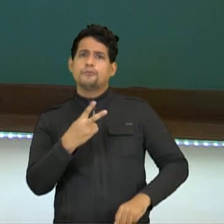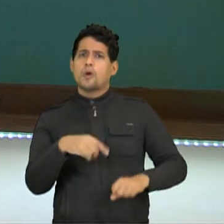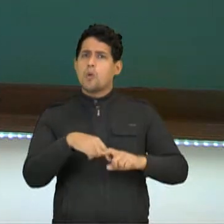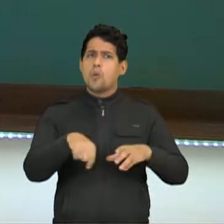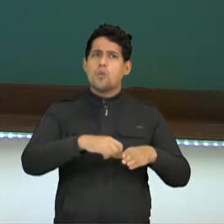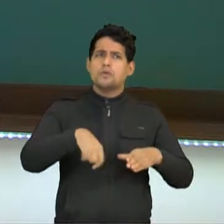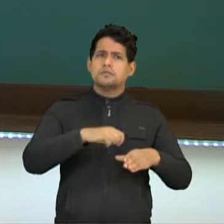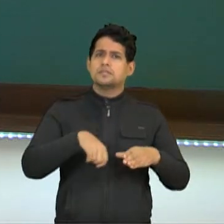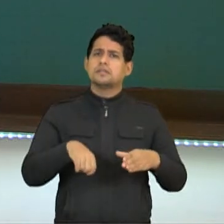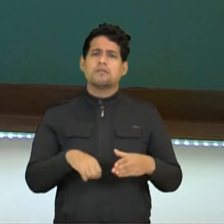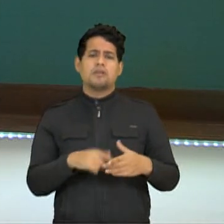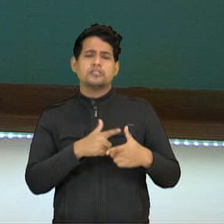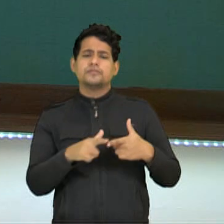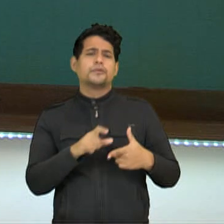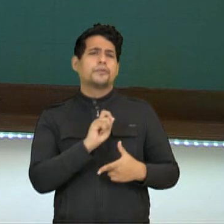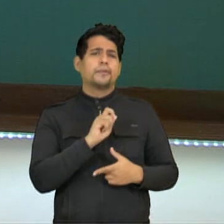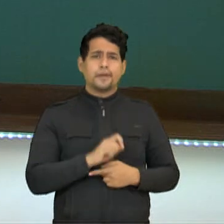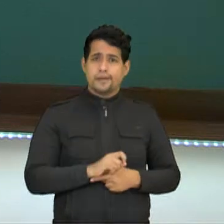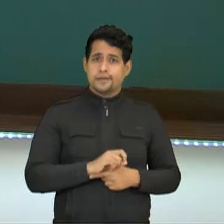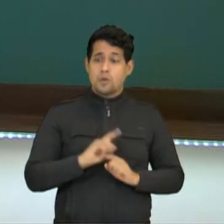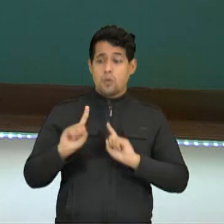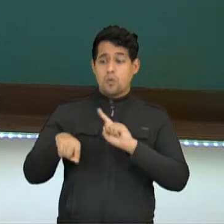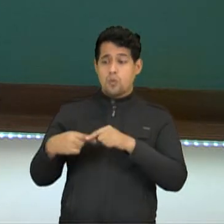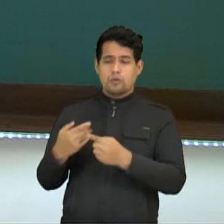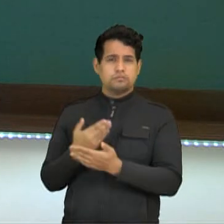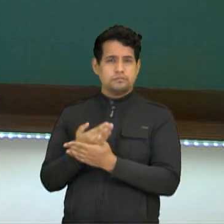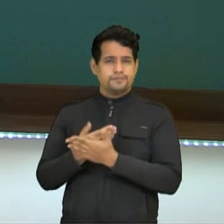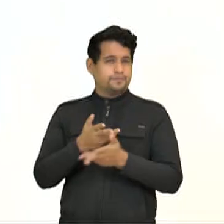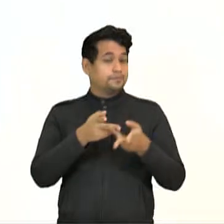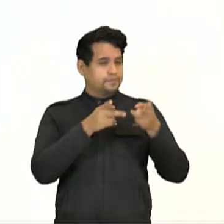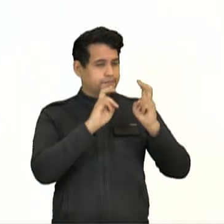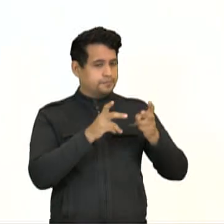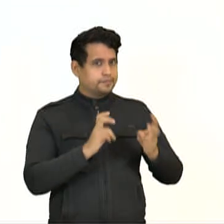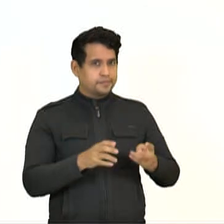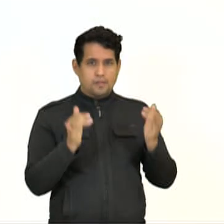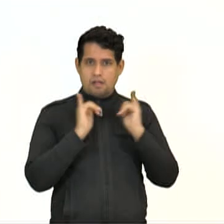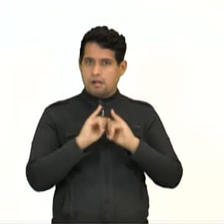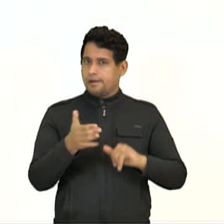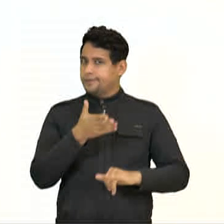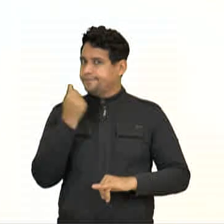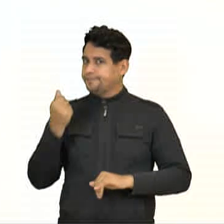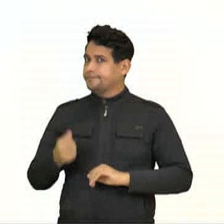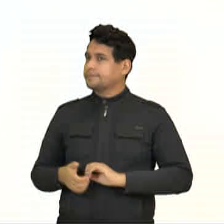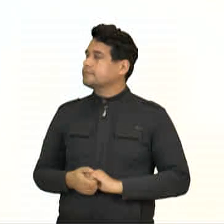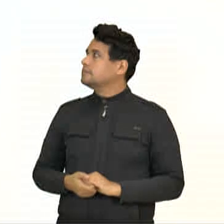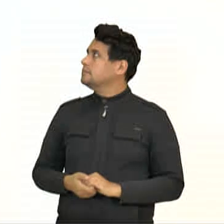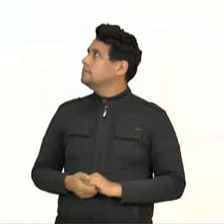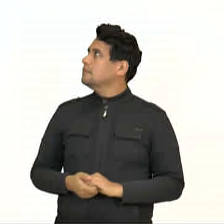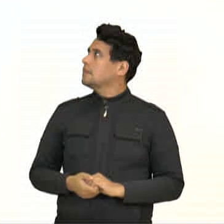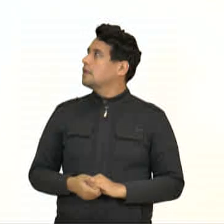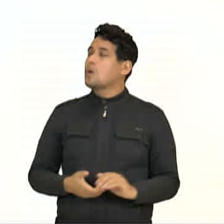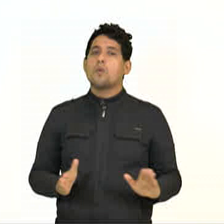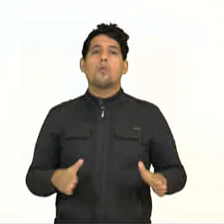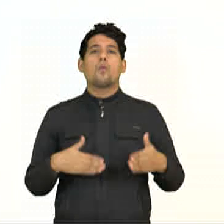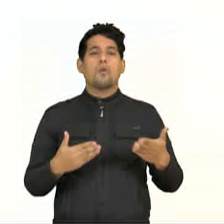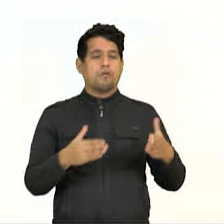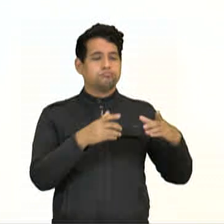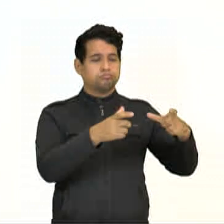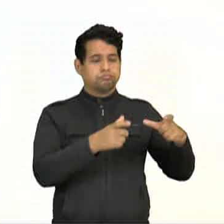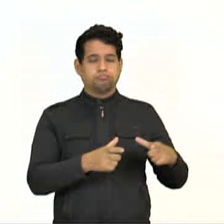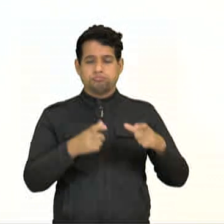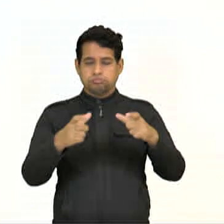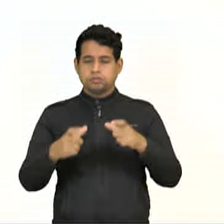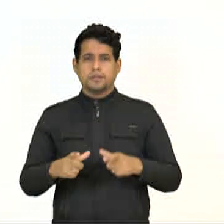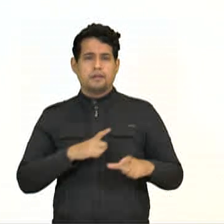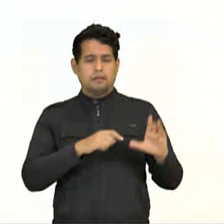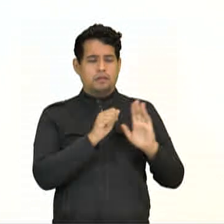com quem? Other students. Vamos conferir as informações? Então, vamos lá. Quais são os cômodos